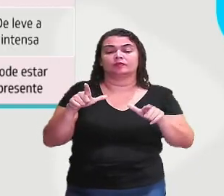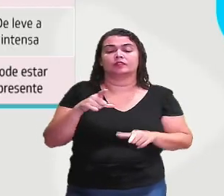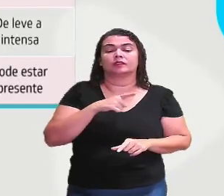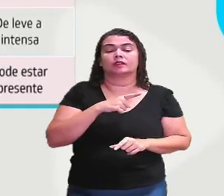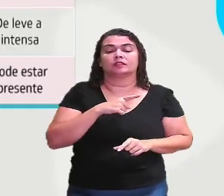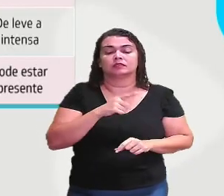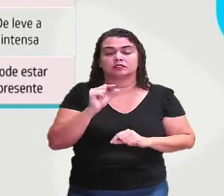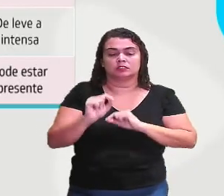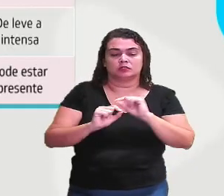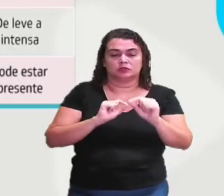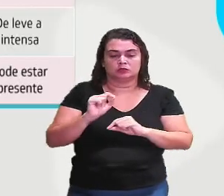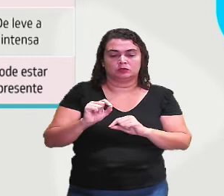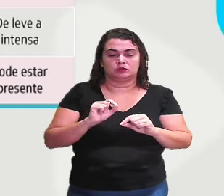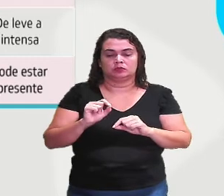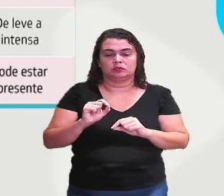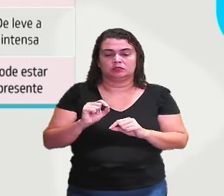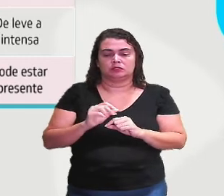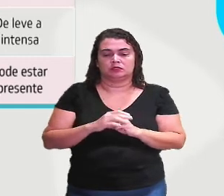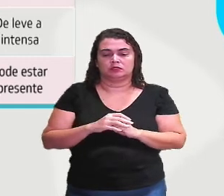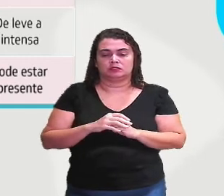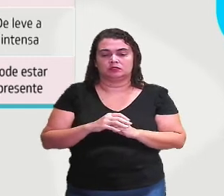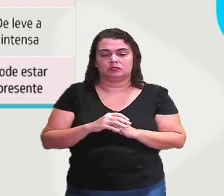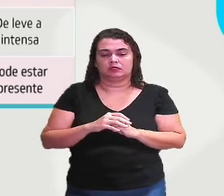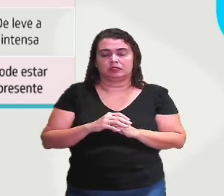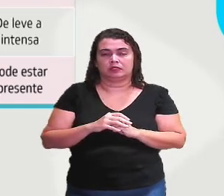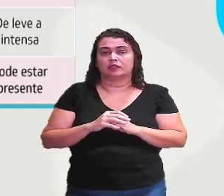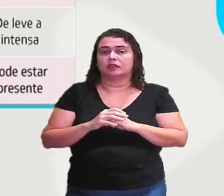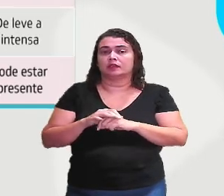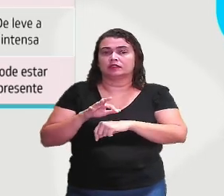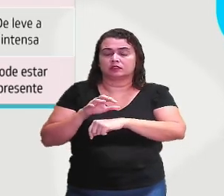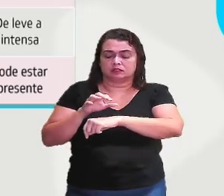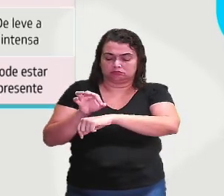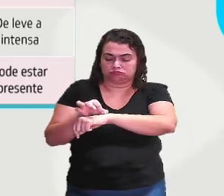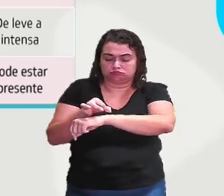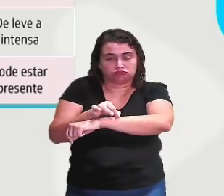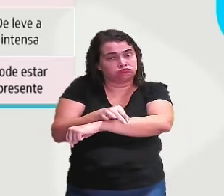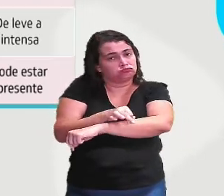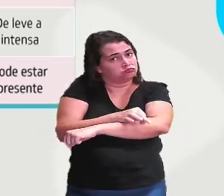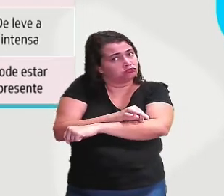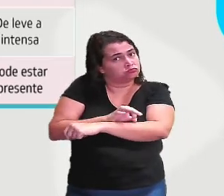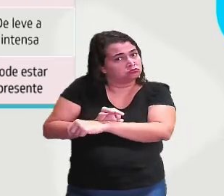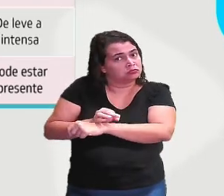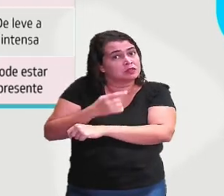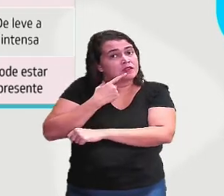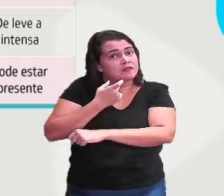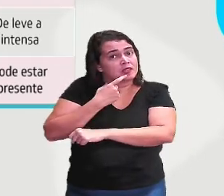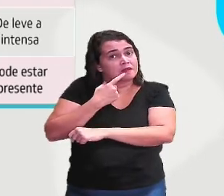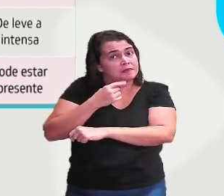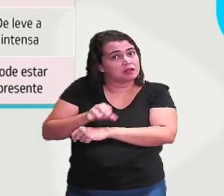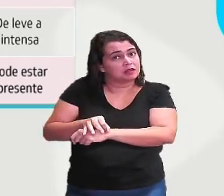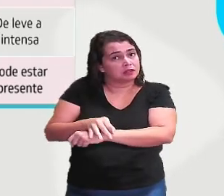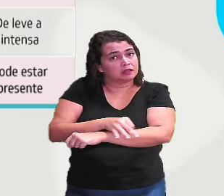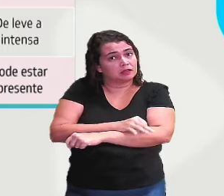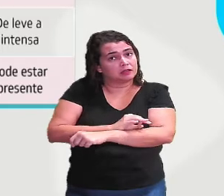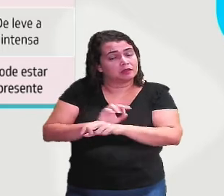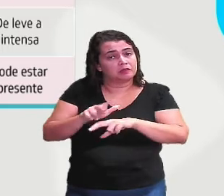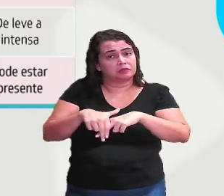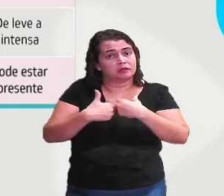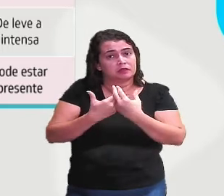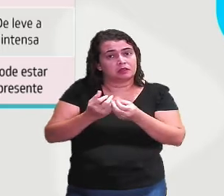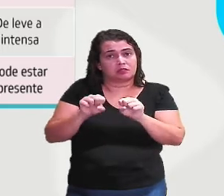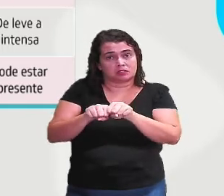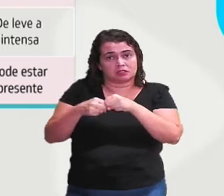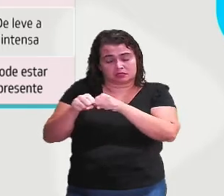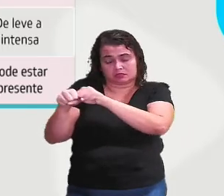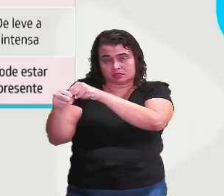lá, ó, manchas, né, no caso, com relação às manchas avermelhadas na pele, devido à ação justamente das plaquetas que fazem isso.